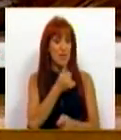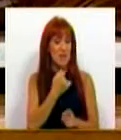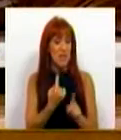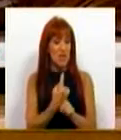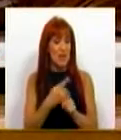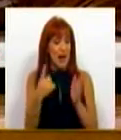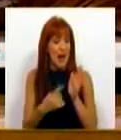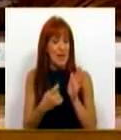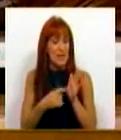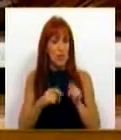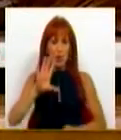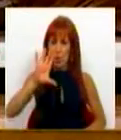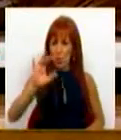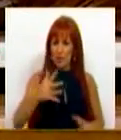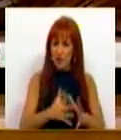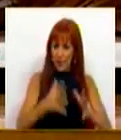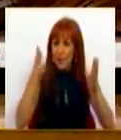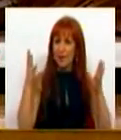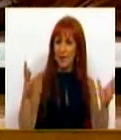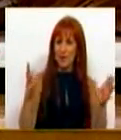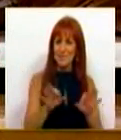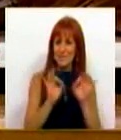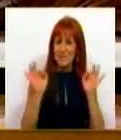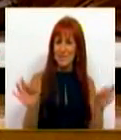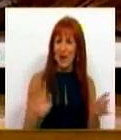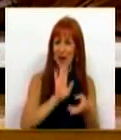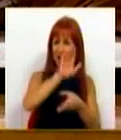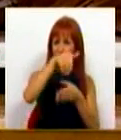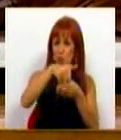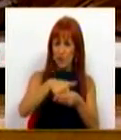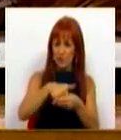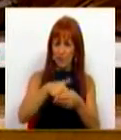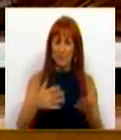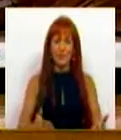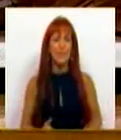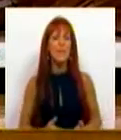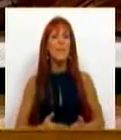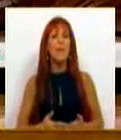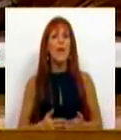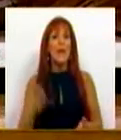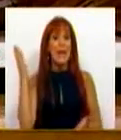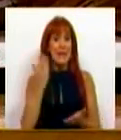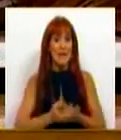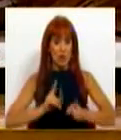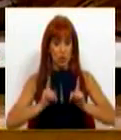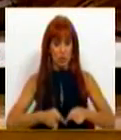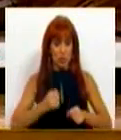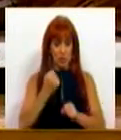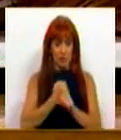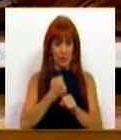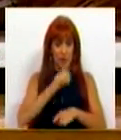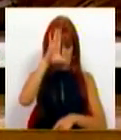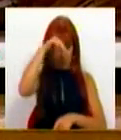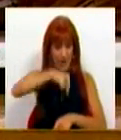medidas necessárias para que o país cresça de forma inclusiva. Desde a sua tomada de posse,